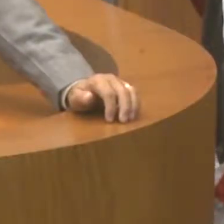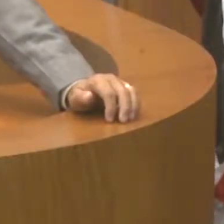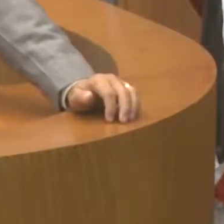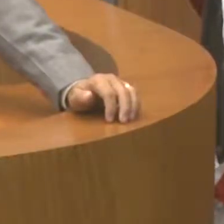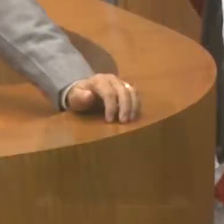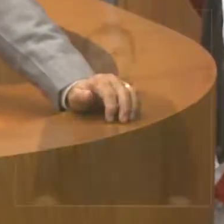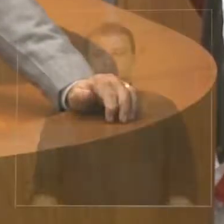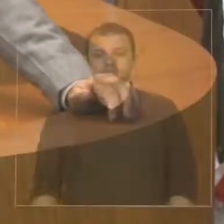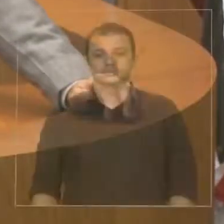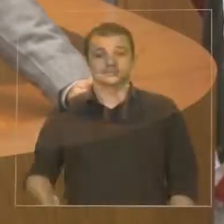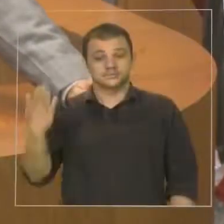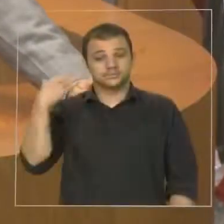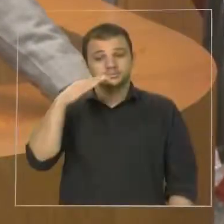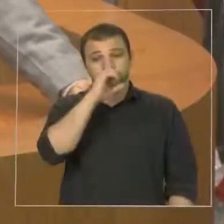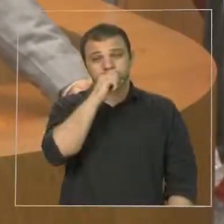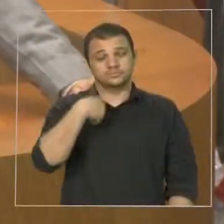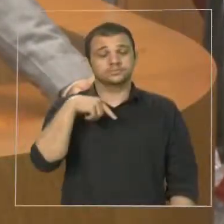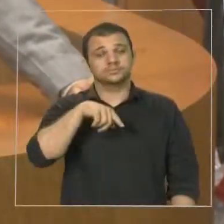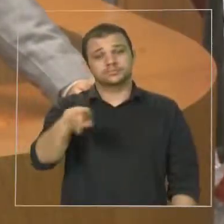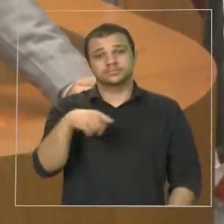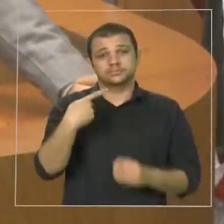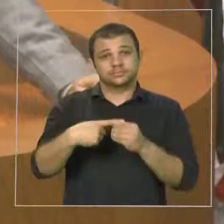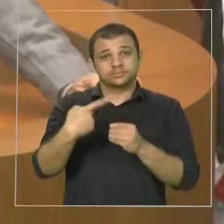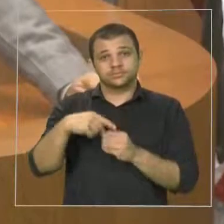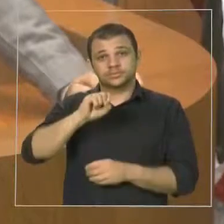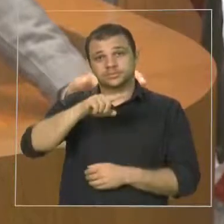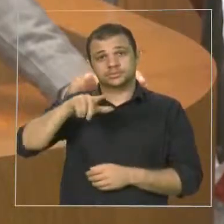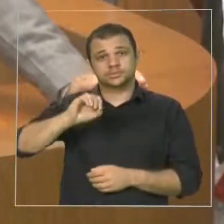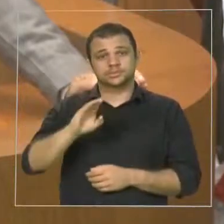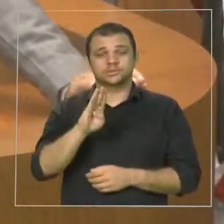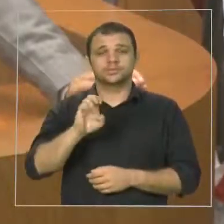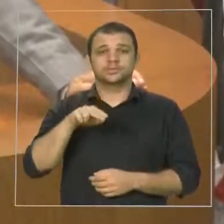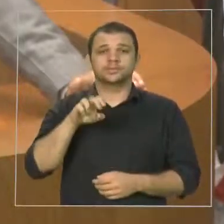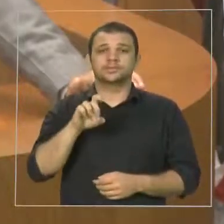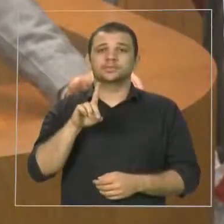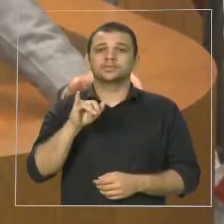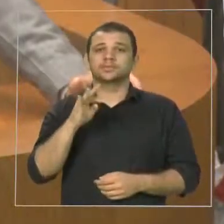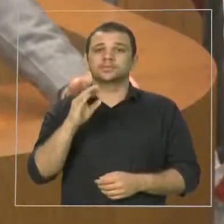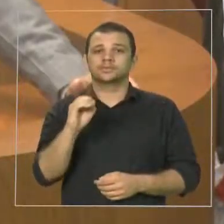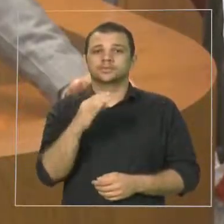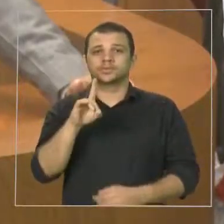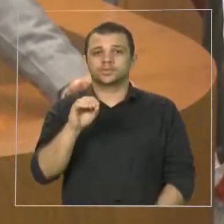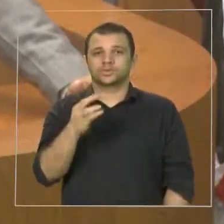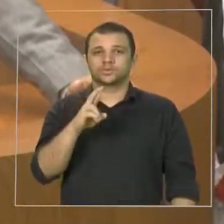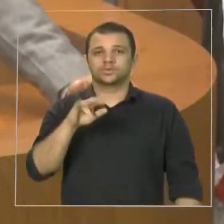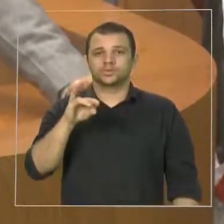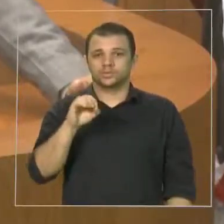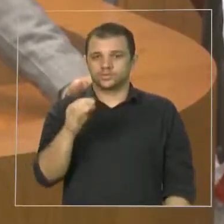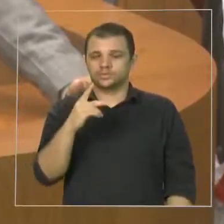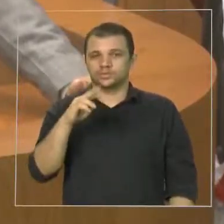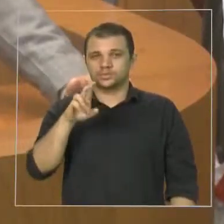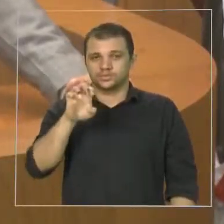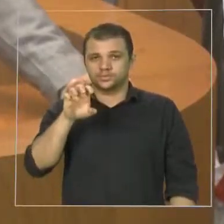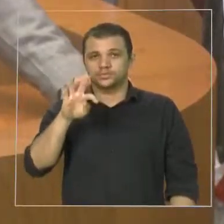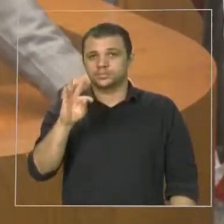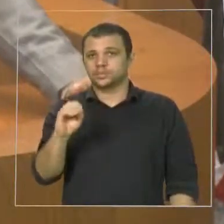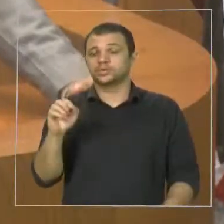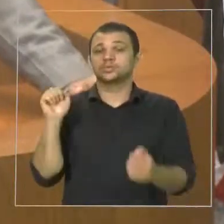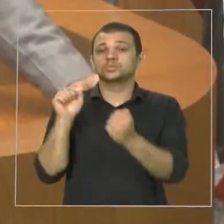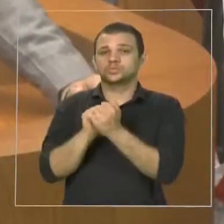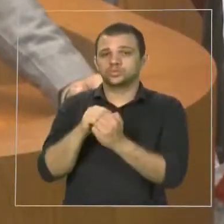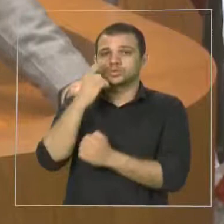Nina Rodrigues da Iara, e do prefeito da cidade de São Benedito, o